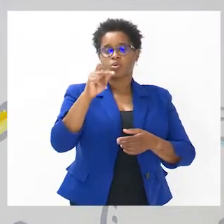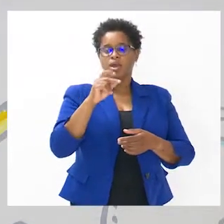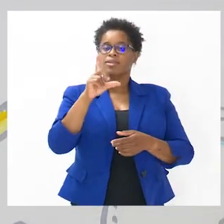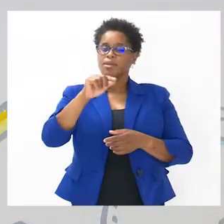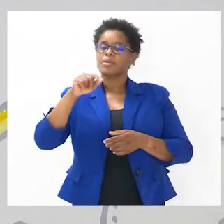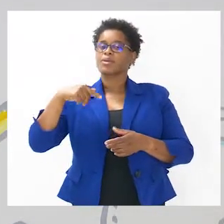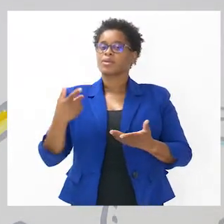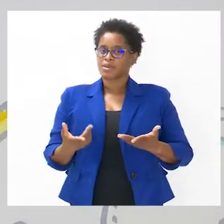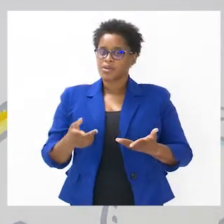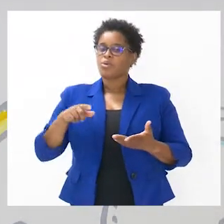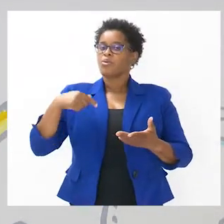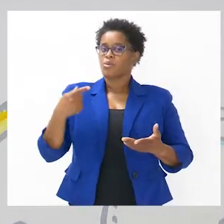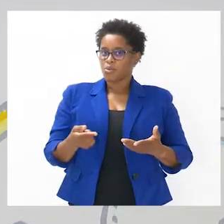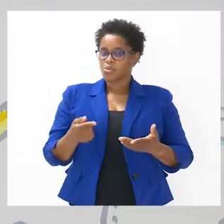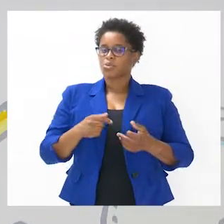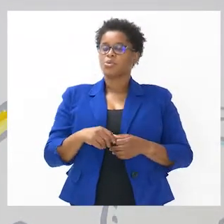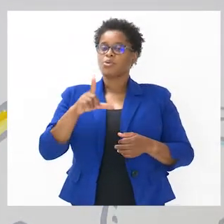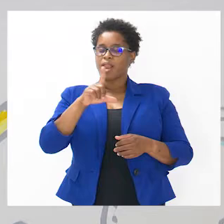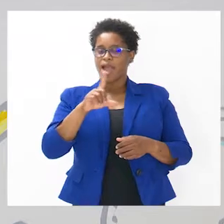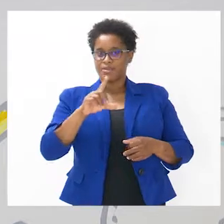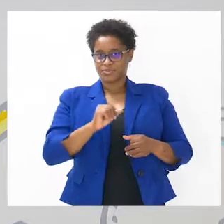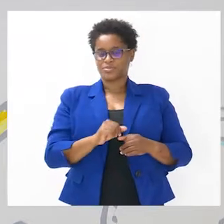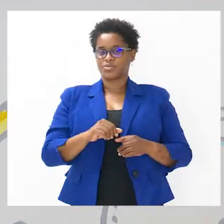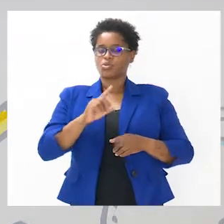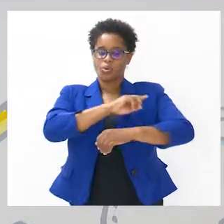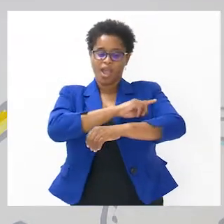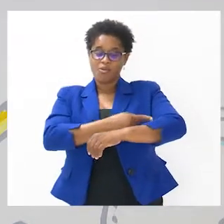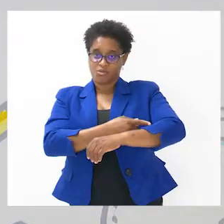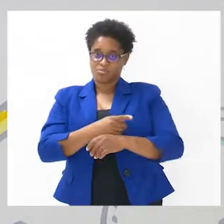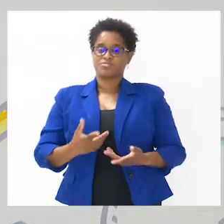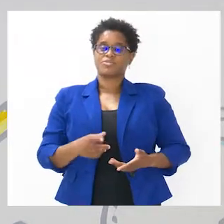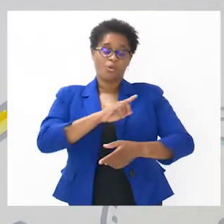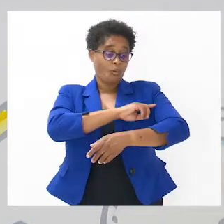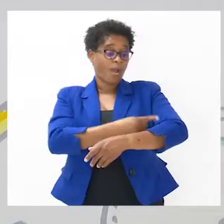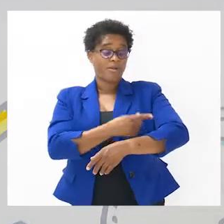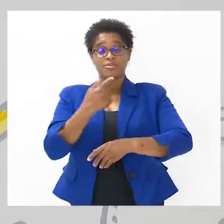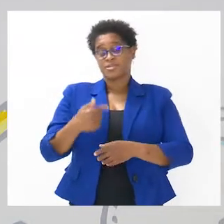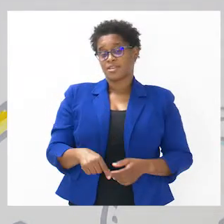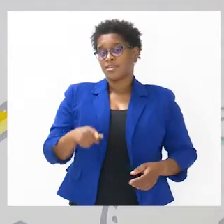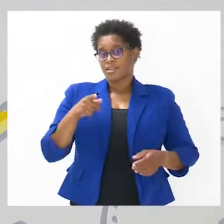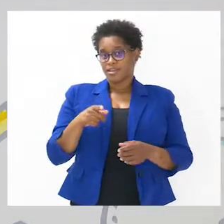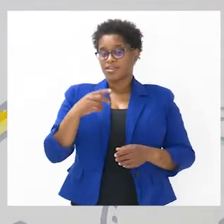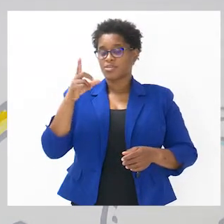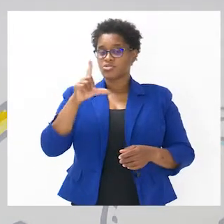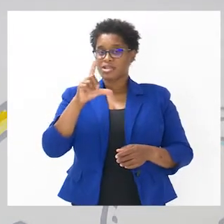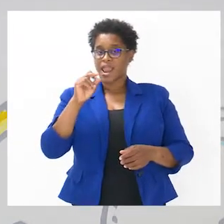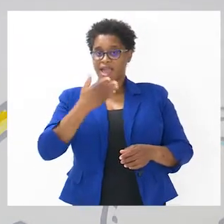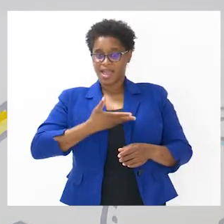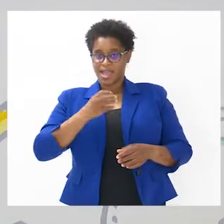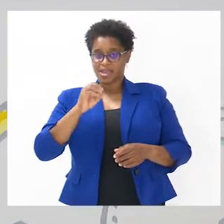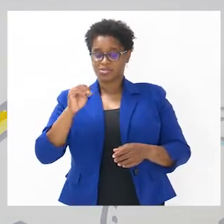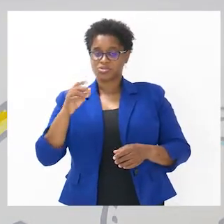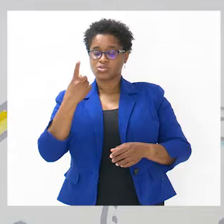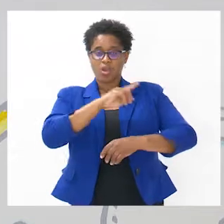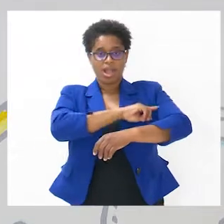é também o outro lado do ângulo. Então o ângulo temos aqui os lados do